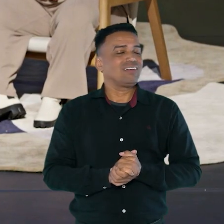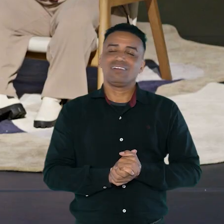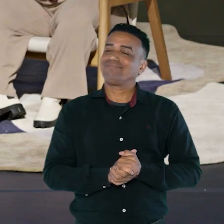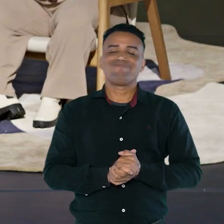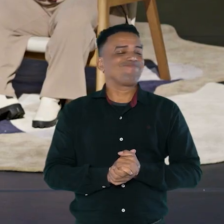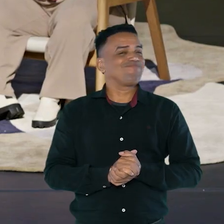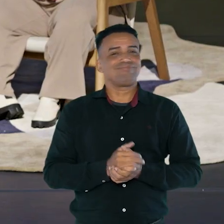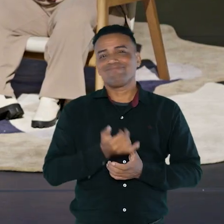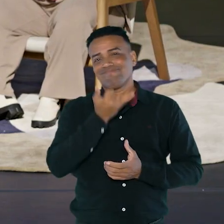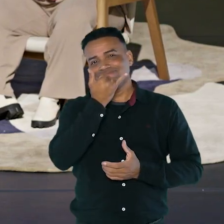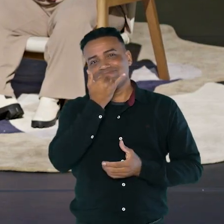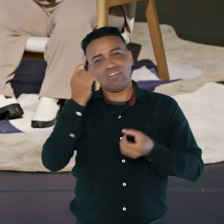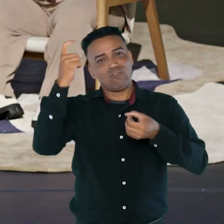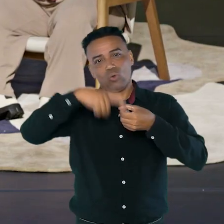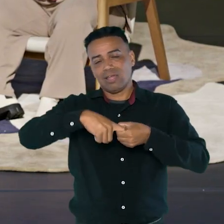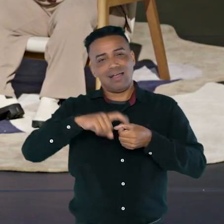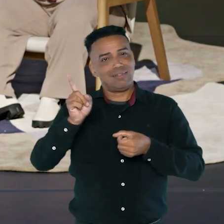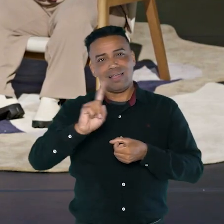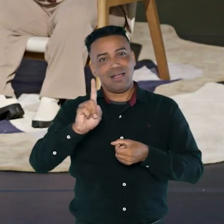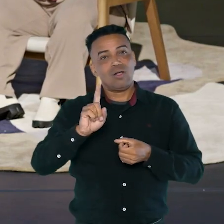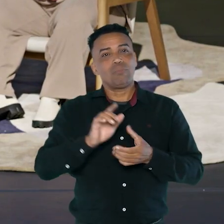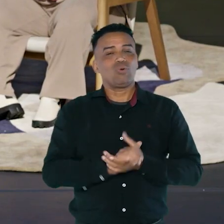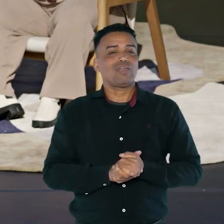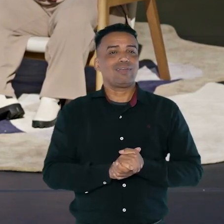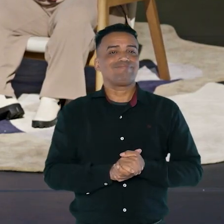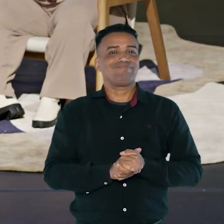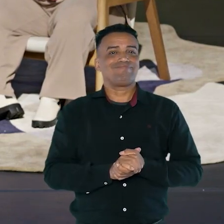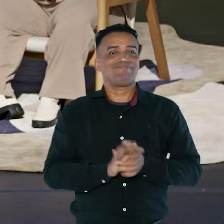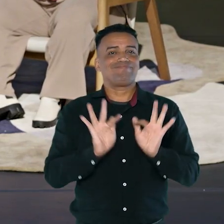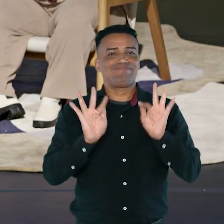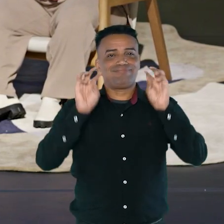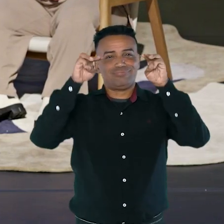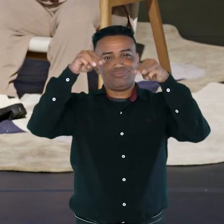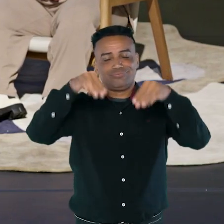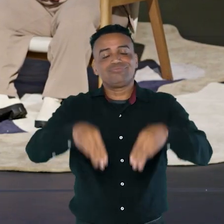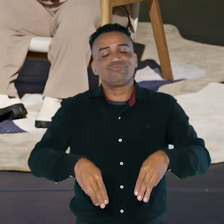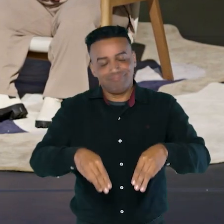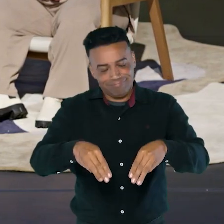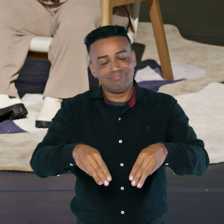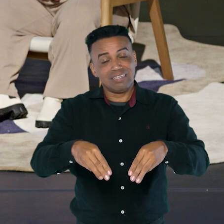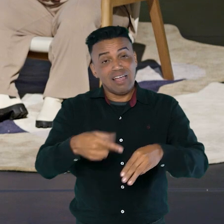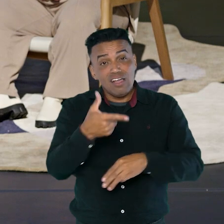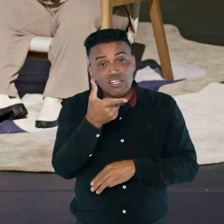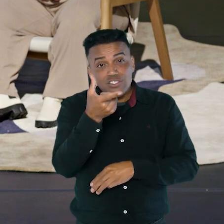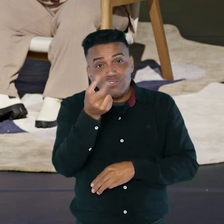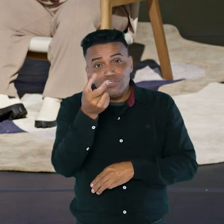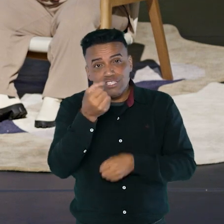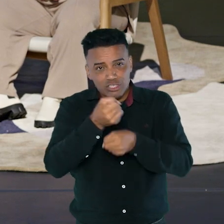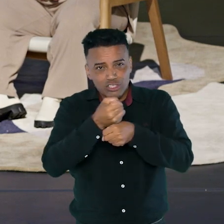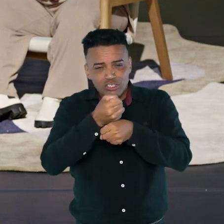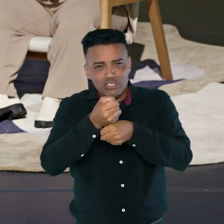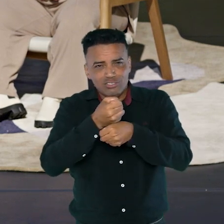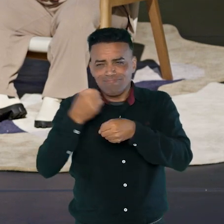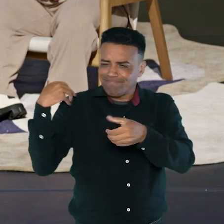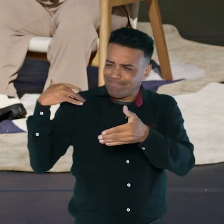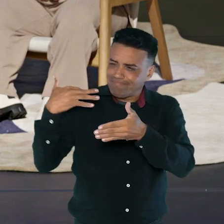Não vai voltar. É um ciclo que se fechou e durante 20